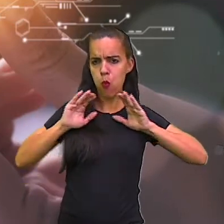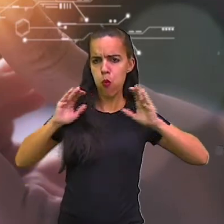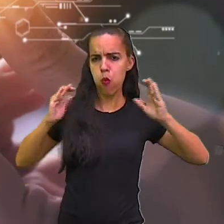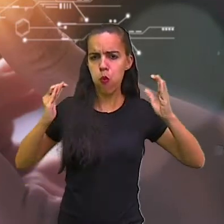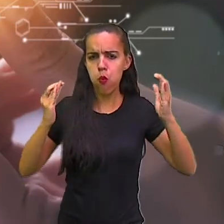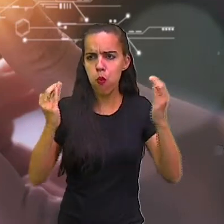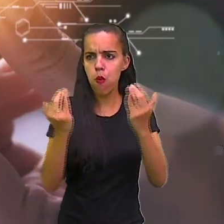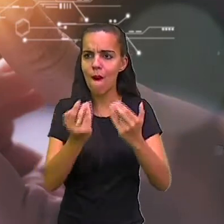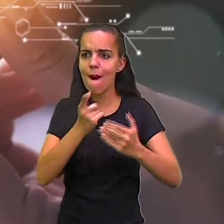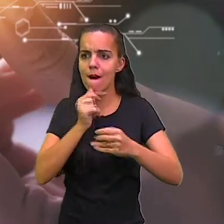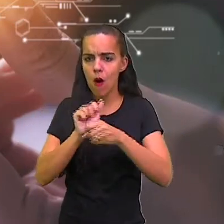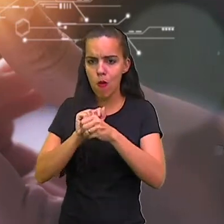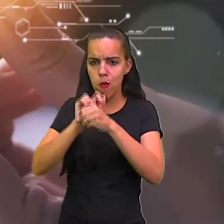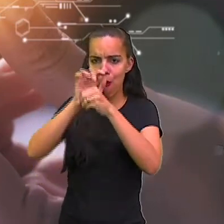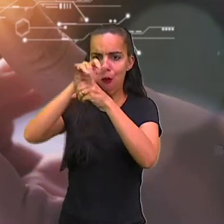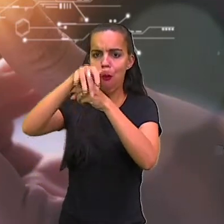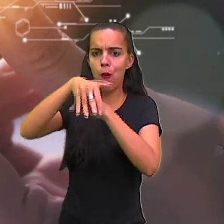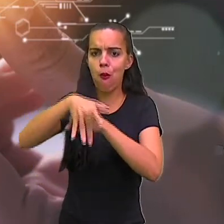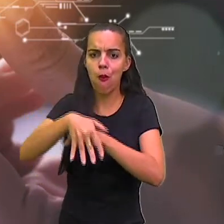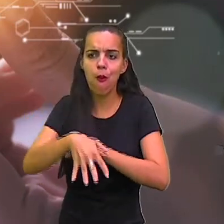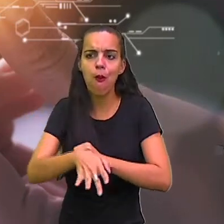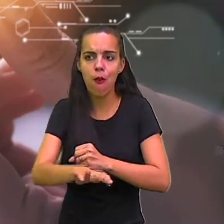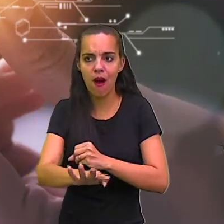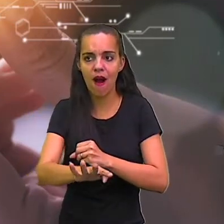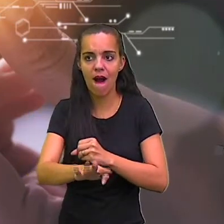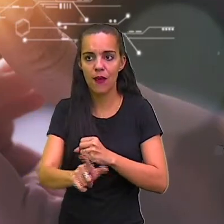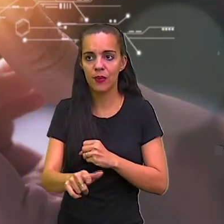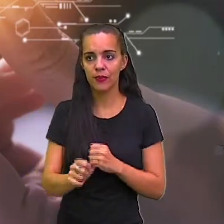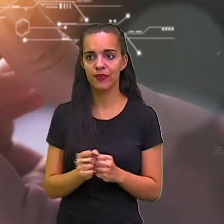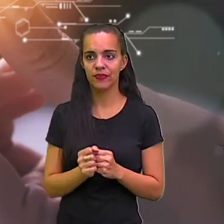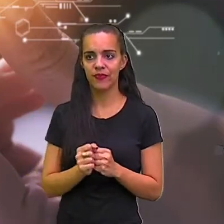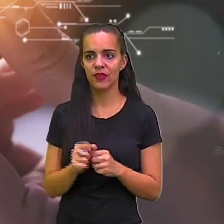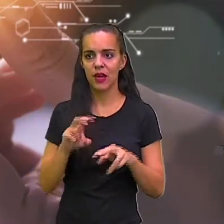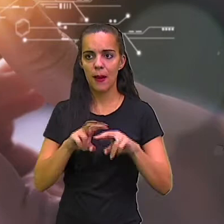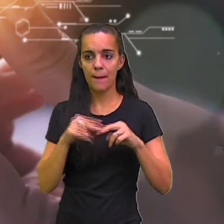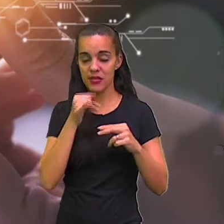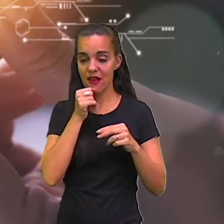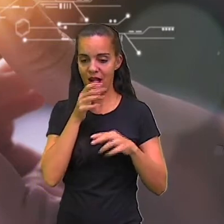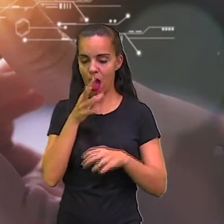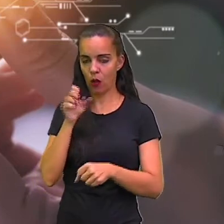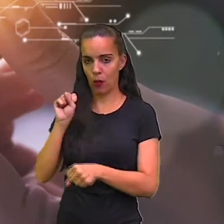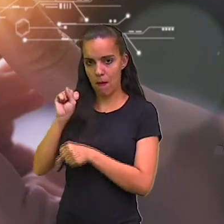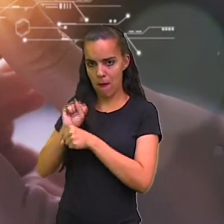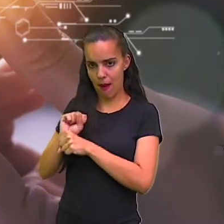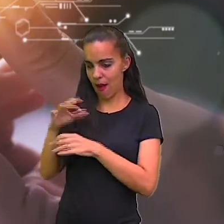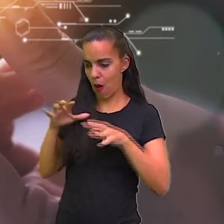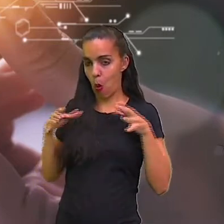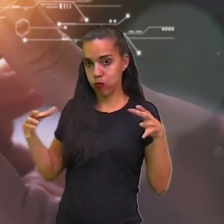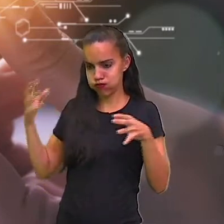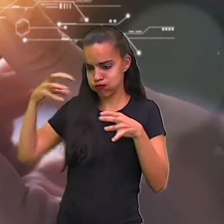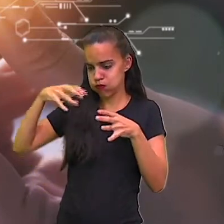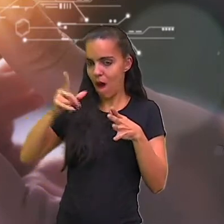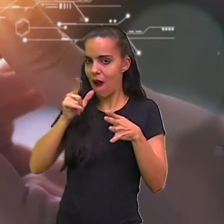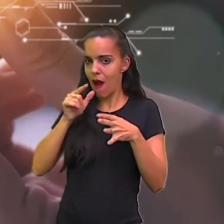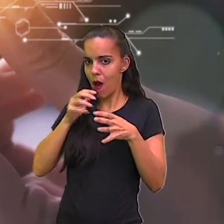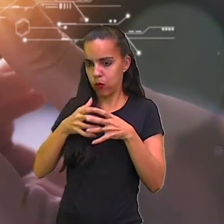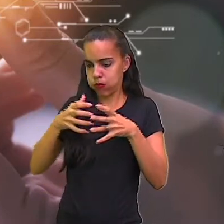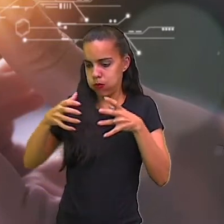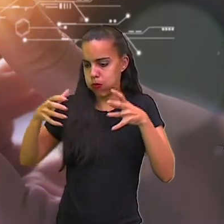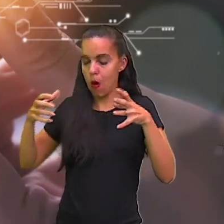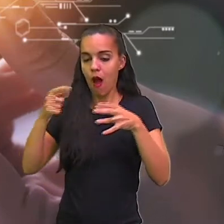que represam a água de um rio a água represada cai dentro de uma tubulação